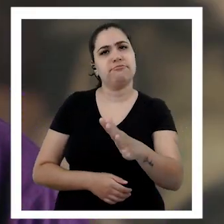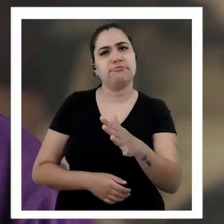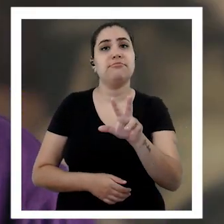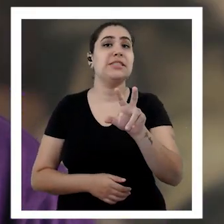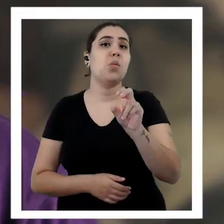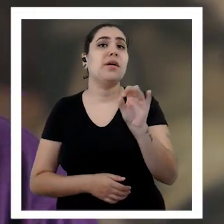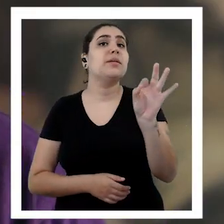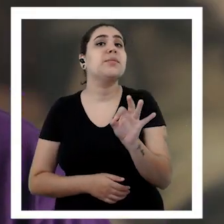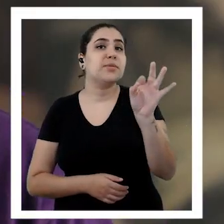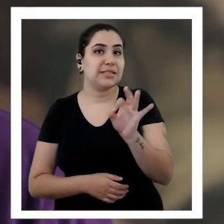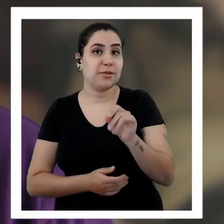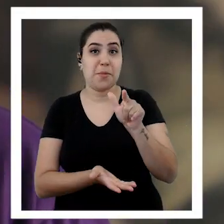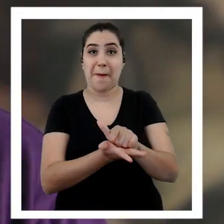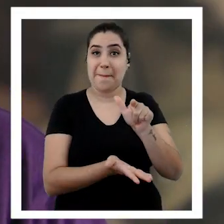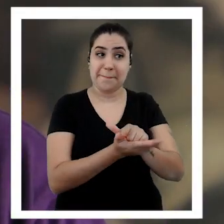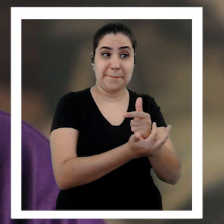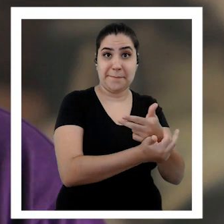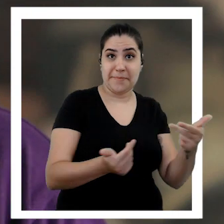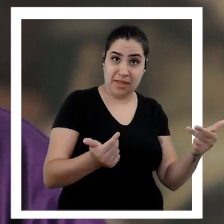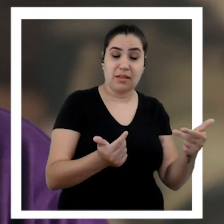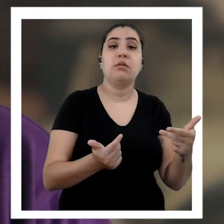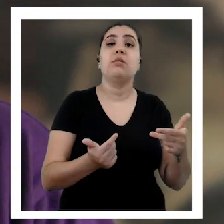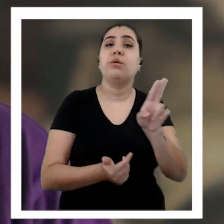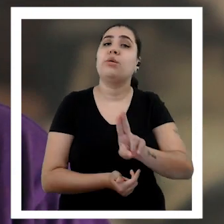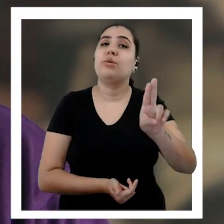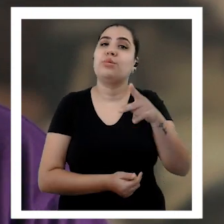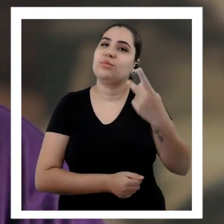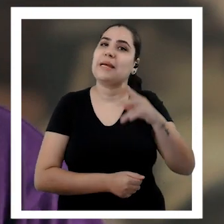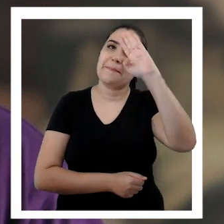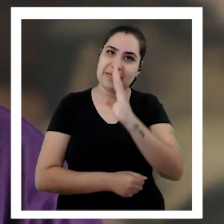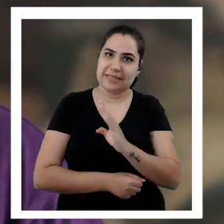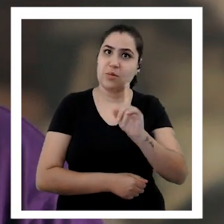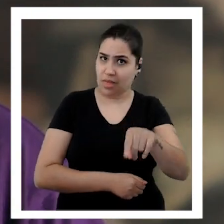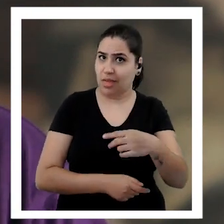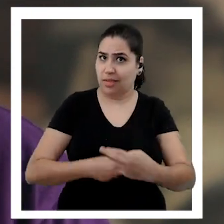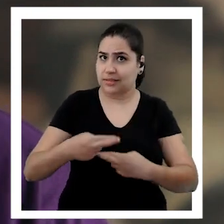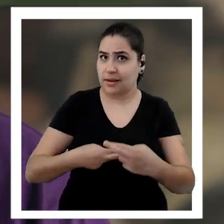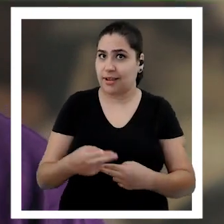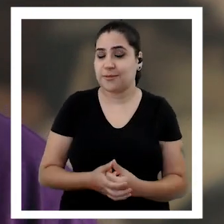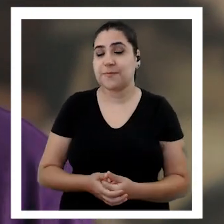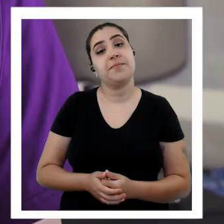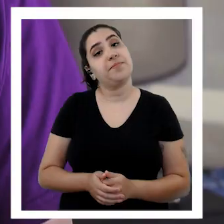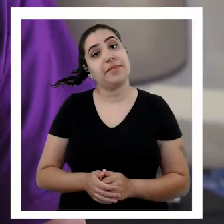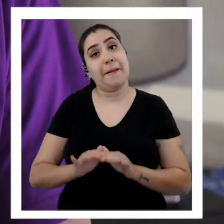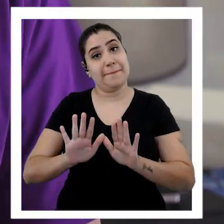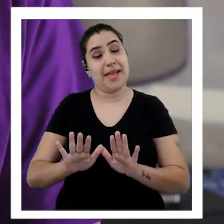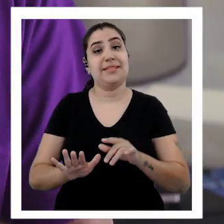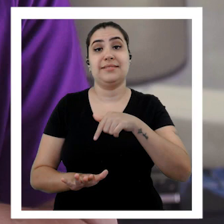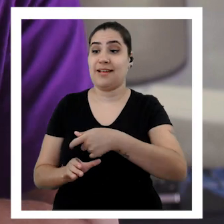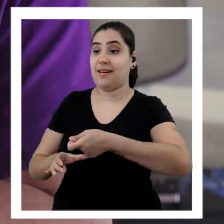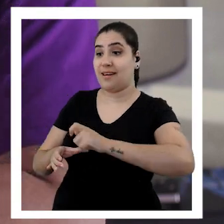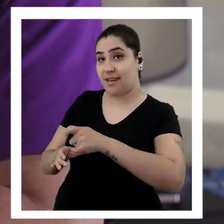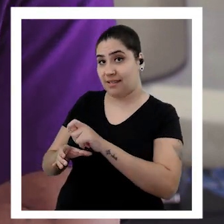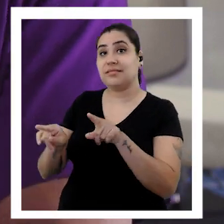que cerca de 50% do papel consumido no Brasil é reciclado? Porém,